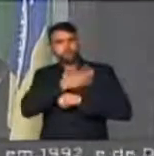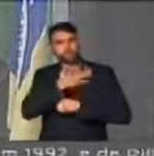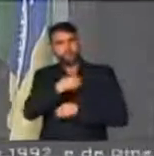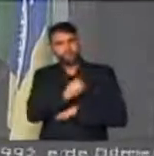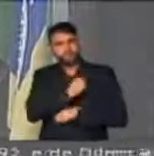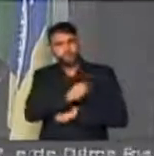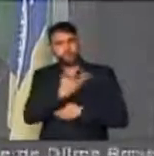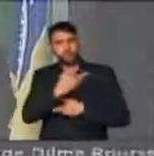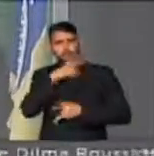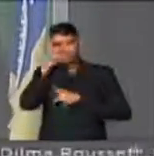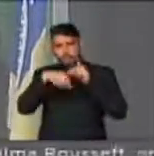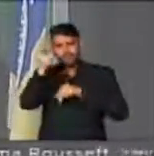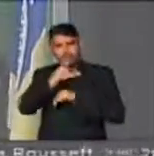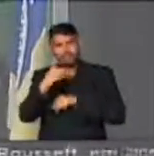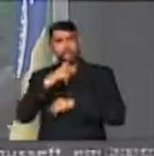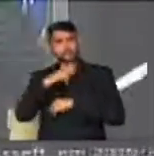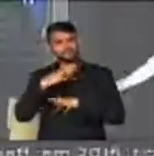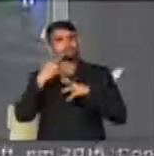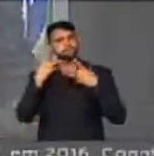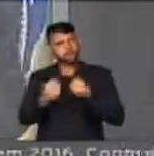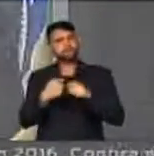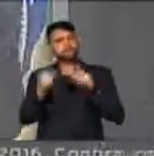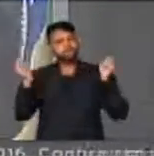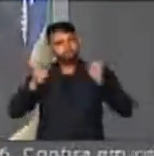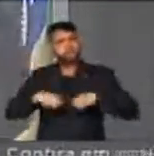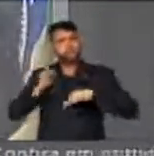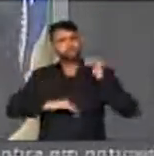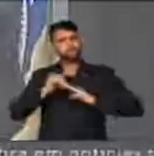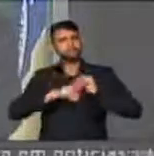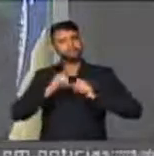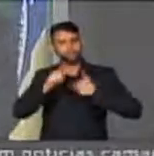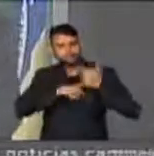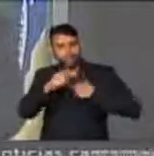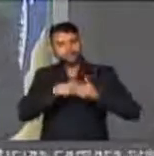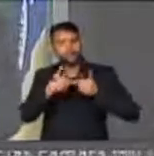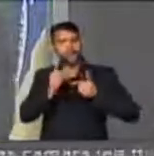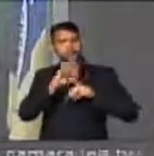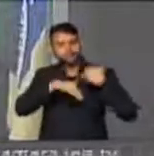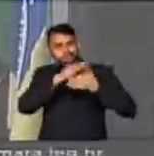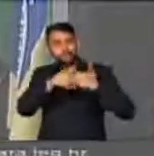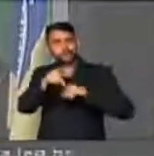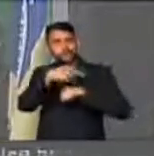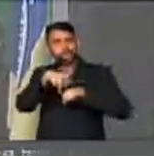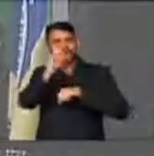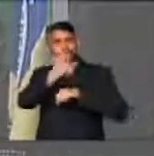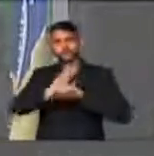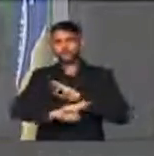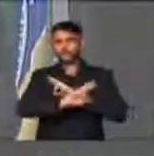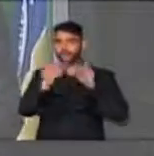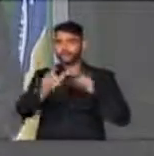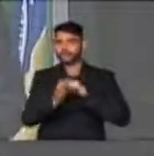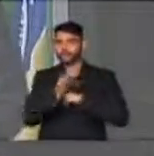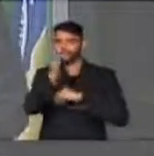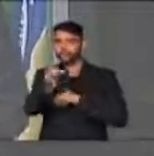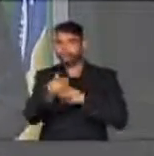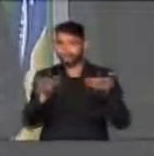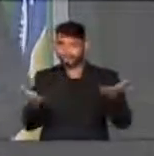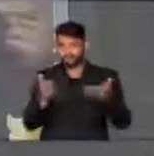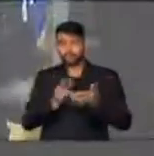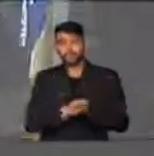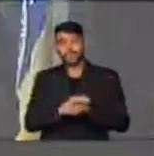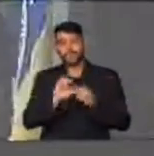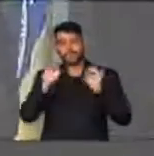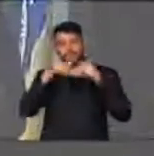autoassistir. Os brasileiros são absolutamente capazes de empreender e desenvolver uma nação diferente da que temos hoje.